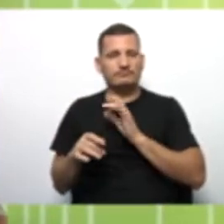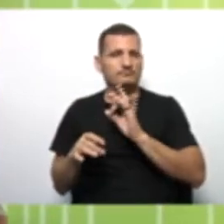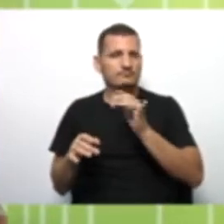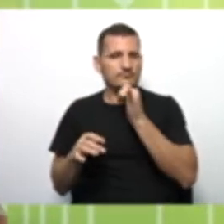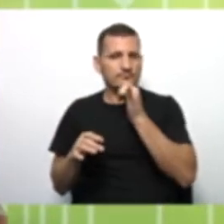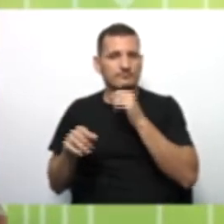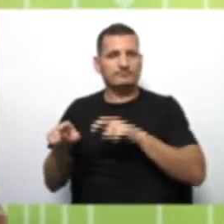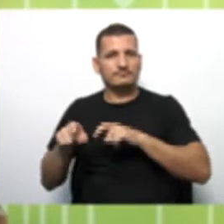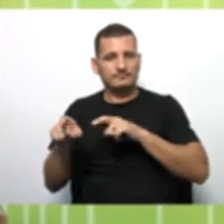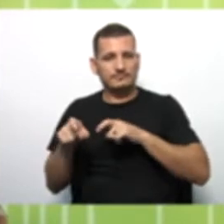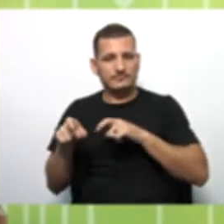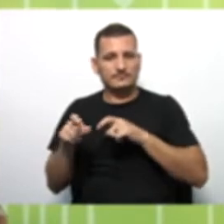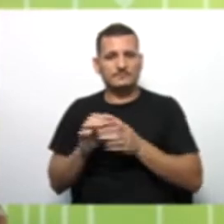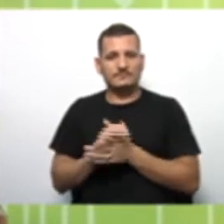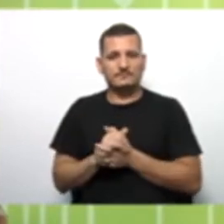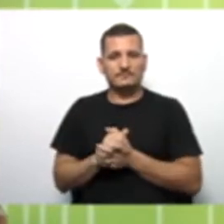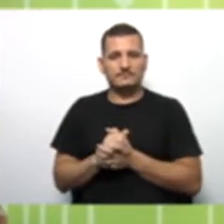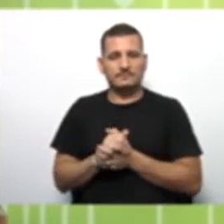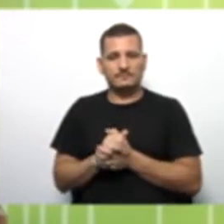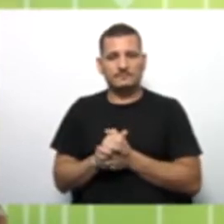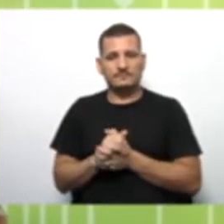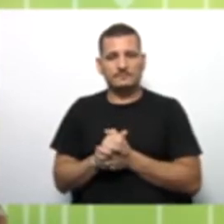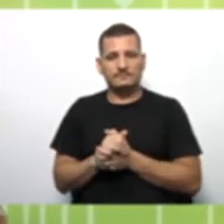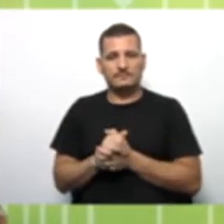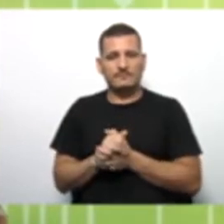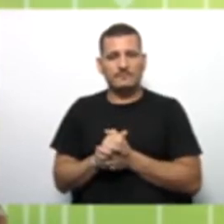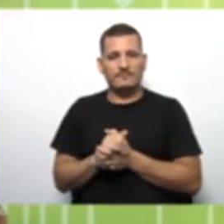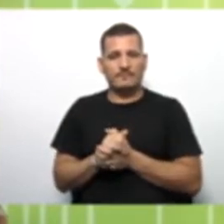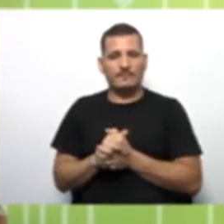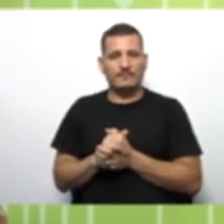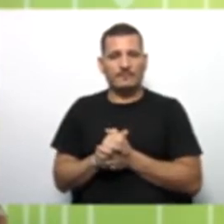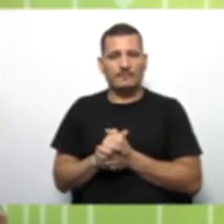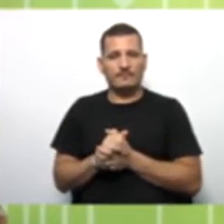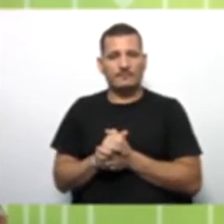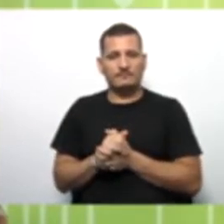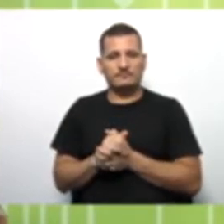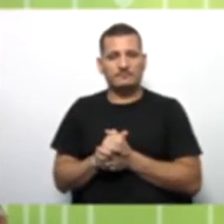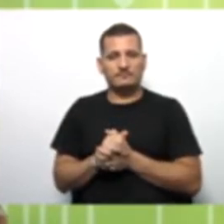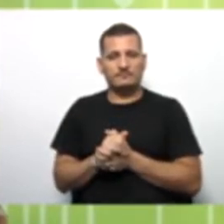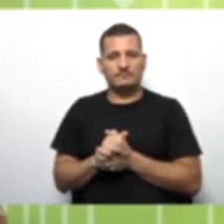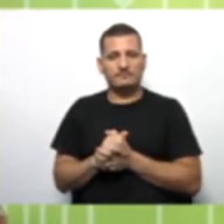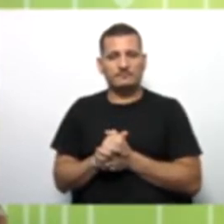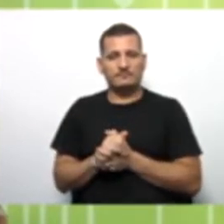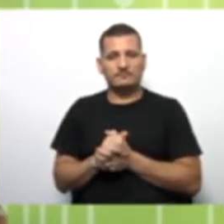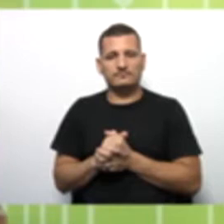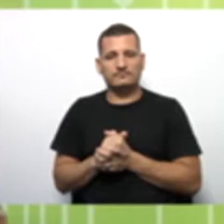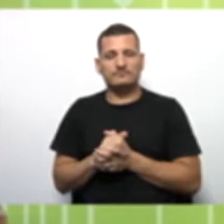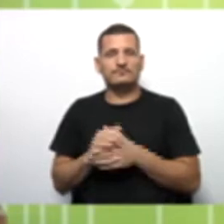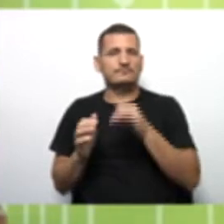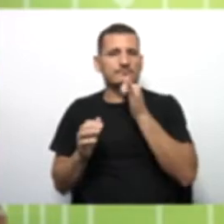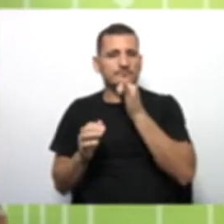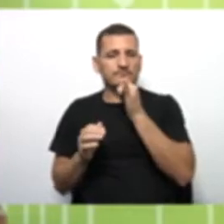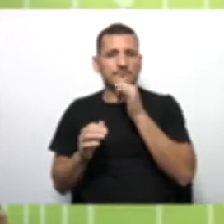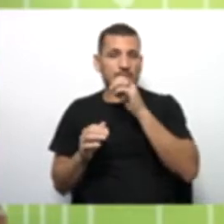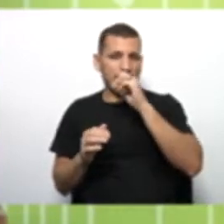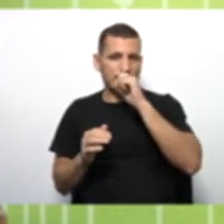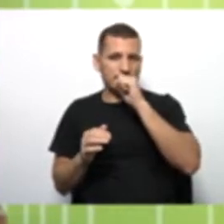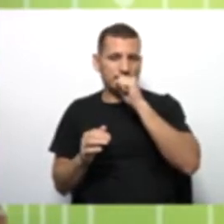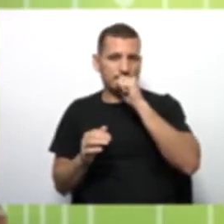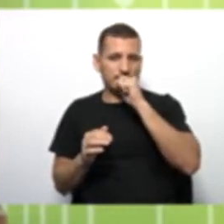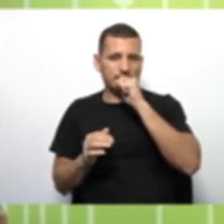cooperativa agrícola. Mas tá ótimo. E aí a gente traz aqui questões vamos escoar laranja.